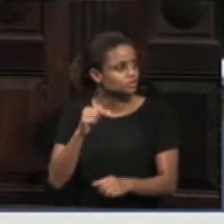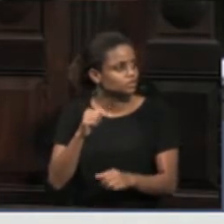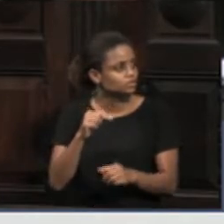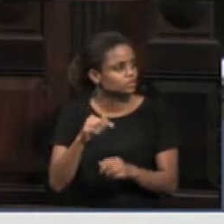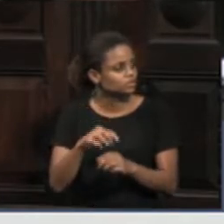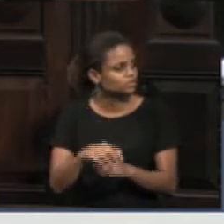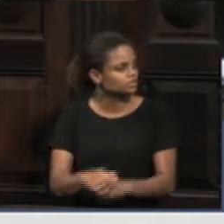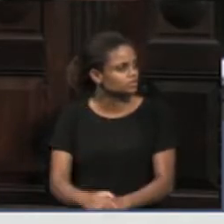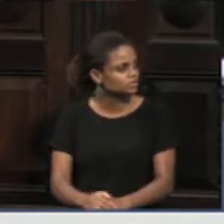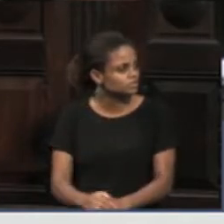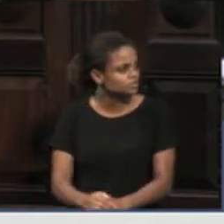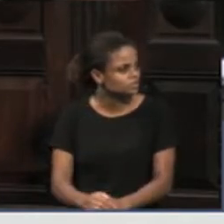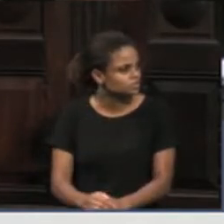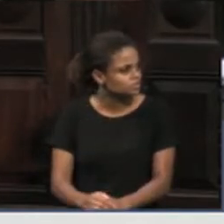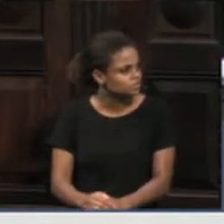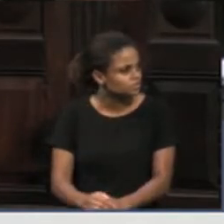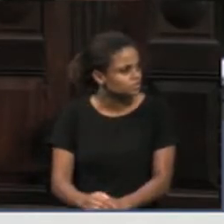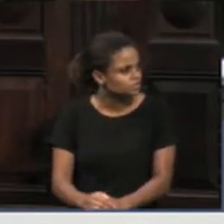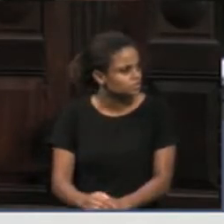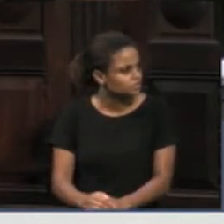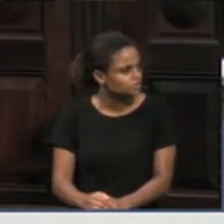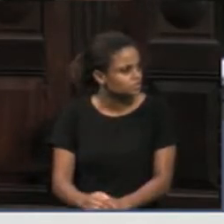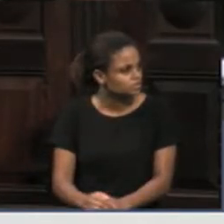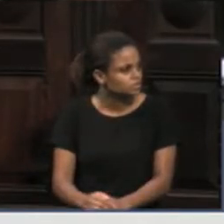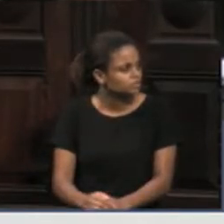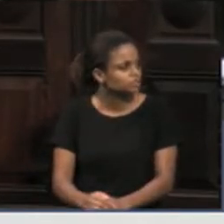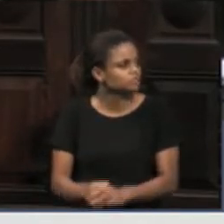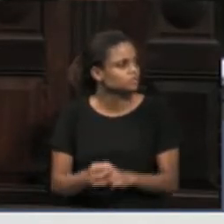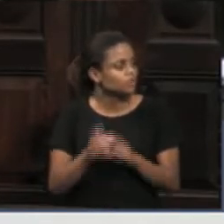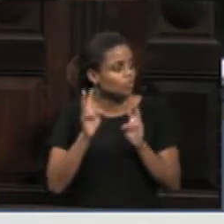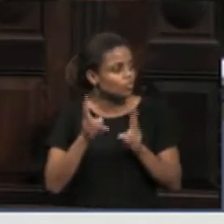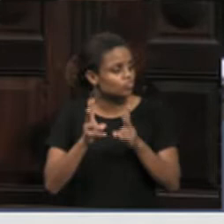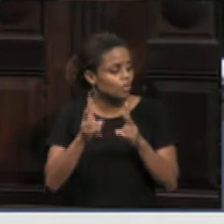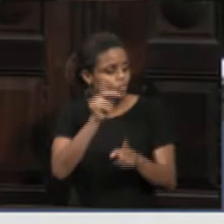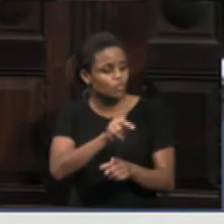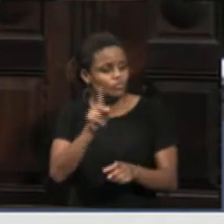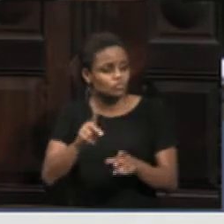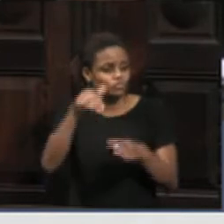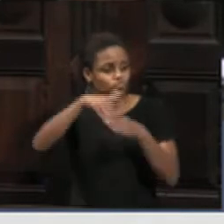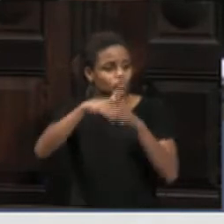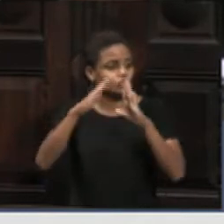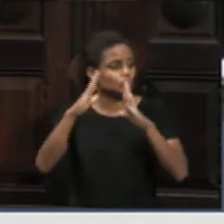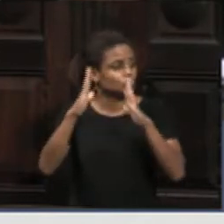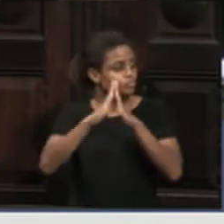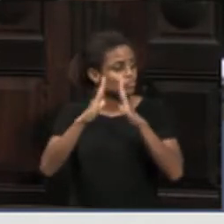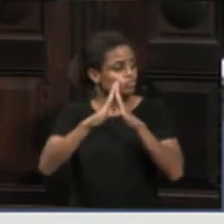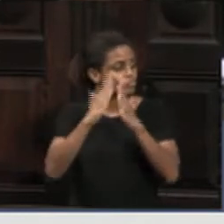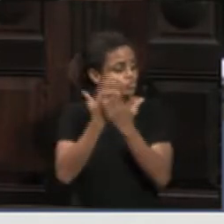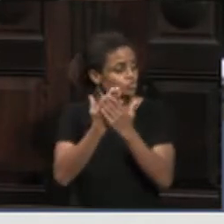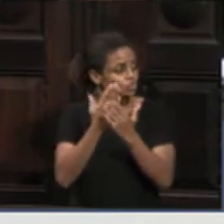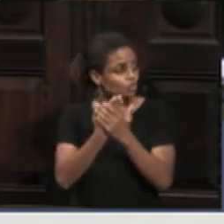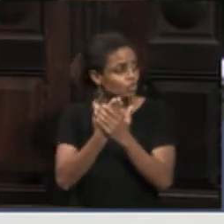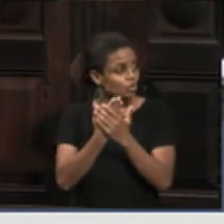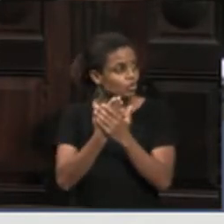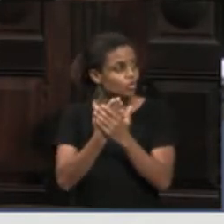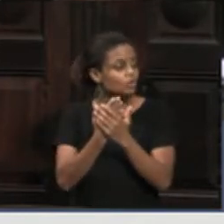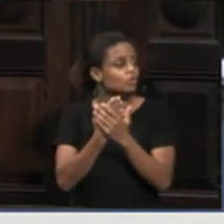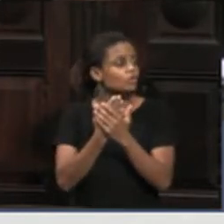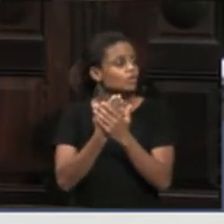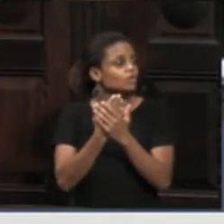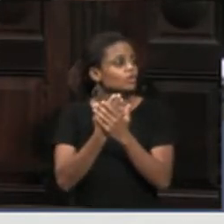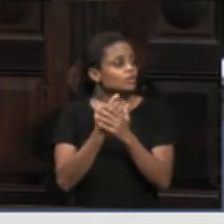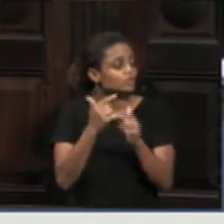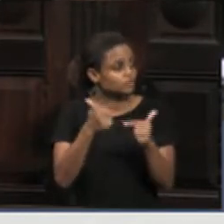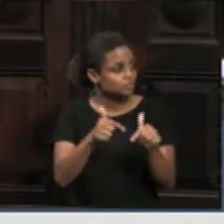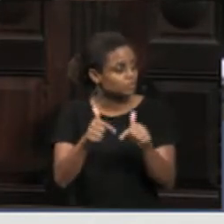na unidade escolar em caso de fechamento de turma ou turno durante o ano letivo, na forma que menciona. Em votação, os